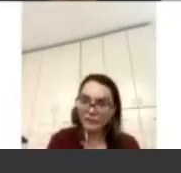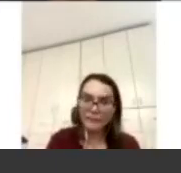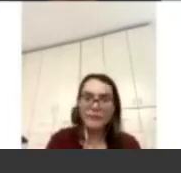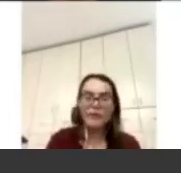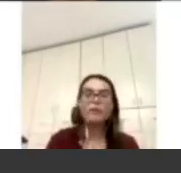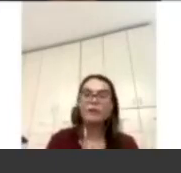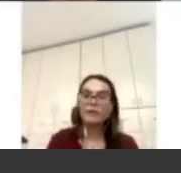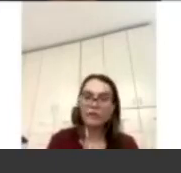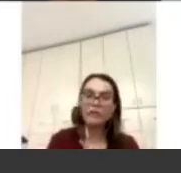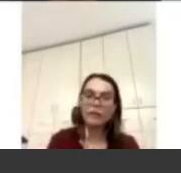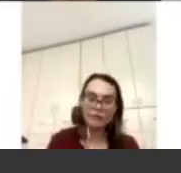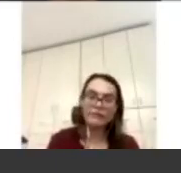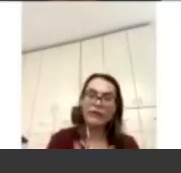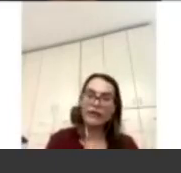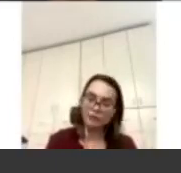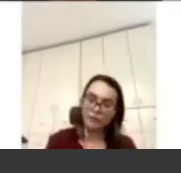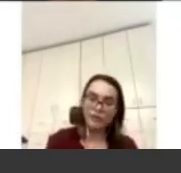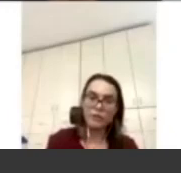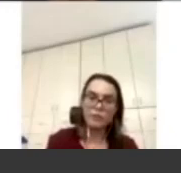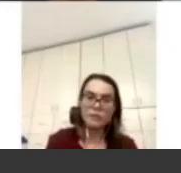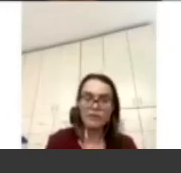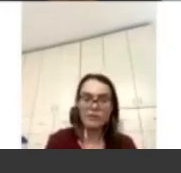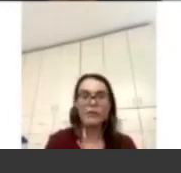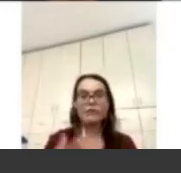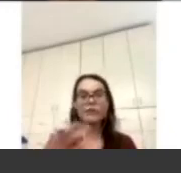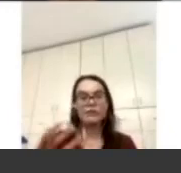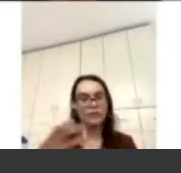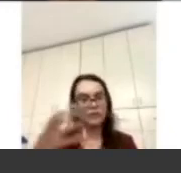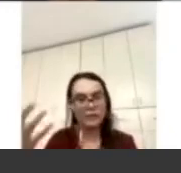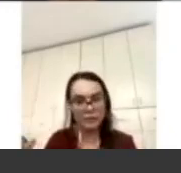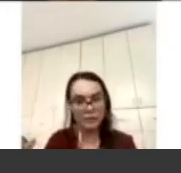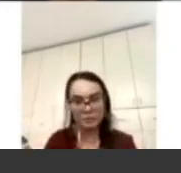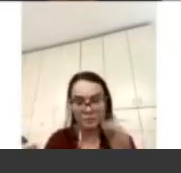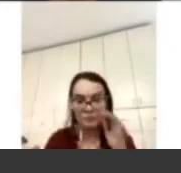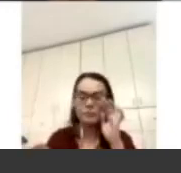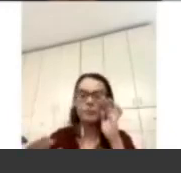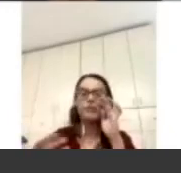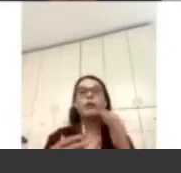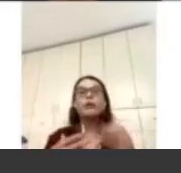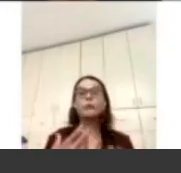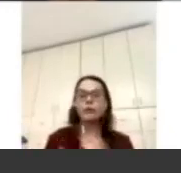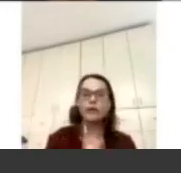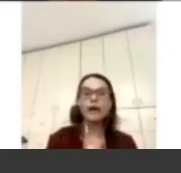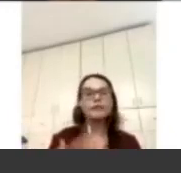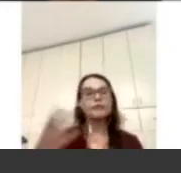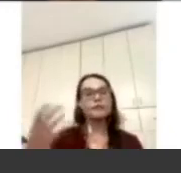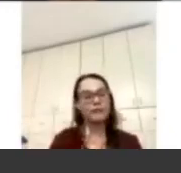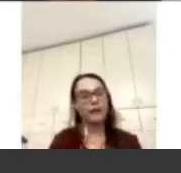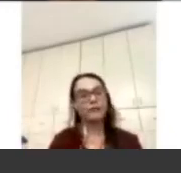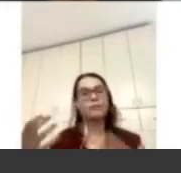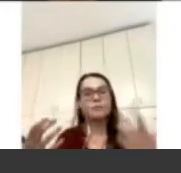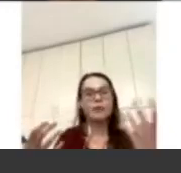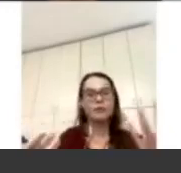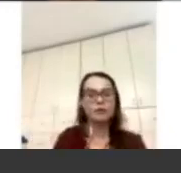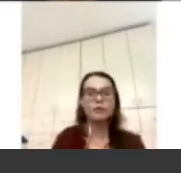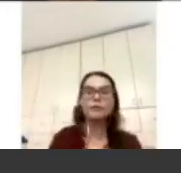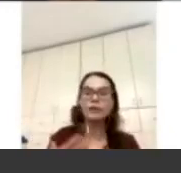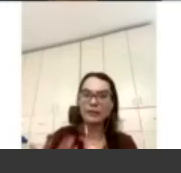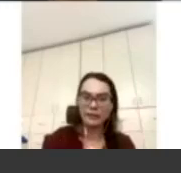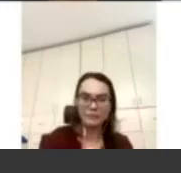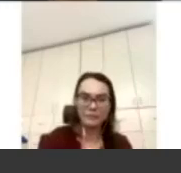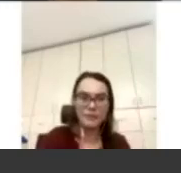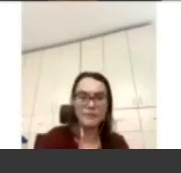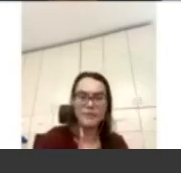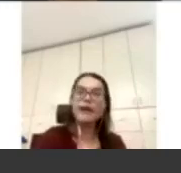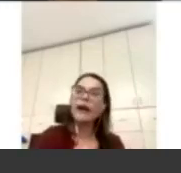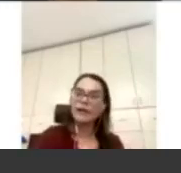é o HIV, que o manejo do HIV em Florianópolis, por exemplo, ele foi transferido e compartilhado entre infectos, médicos de família